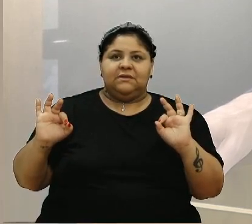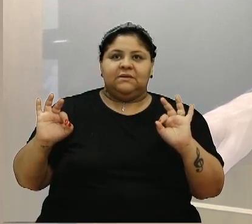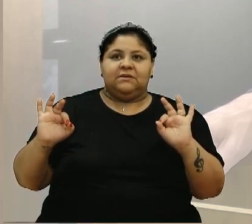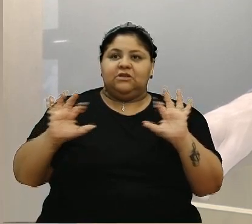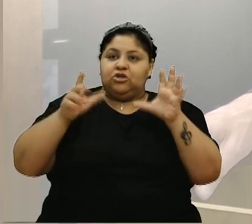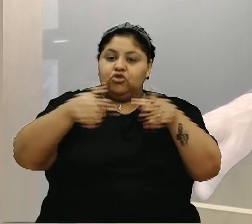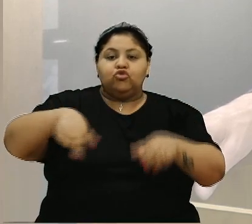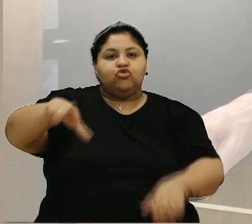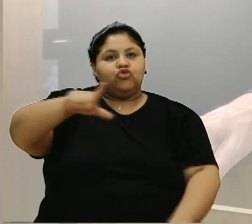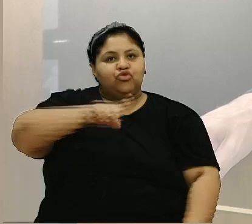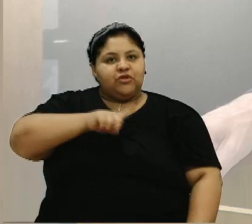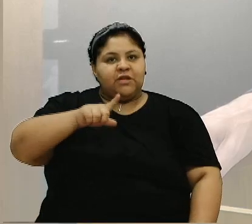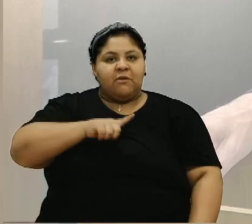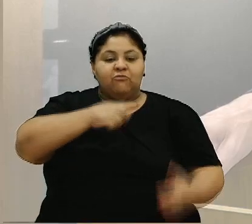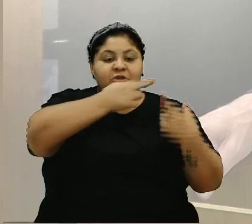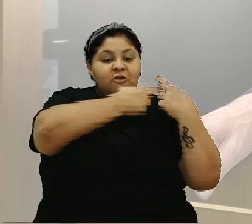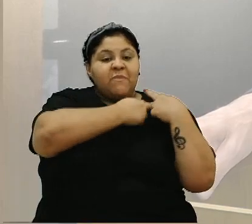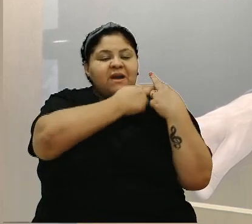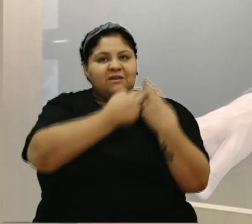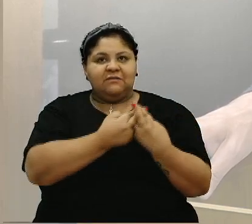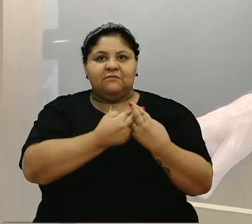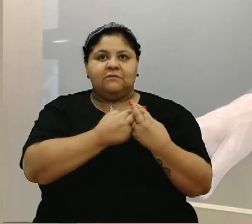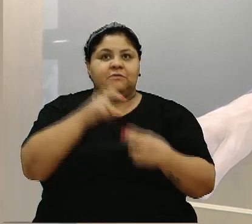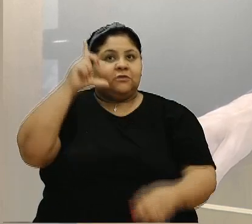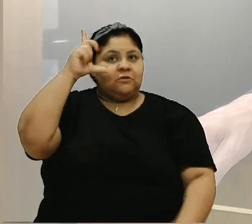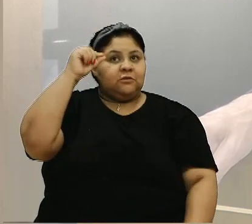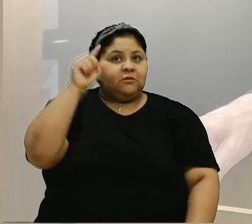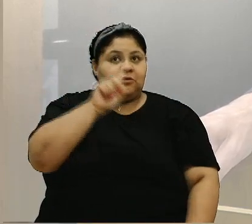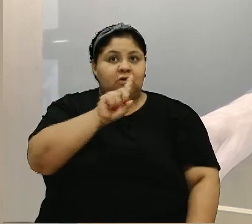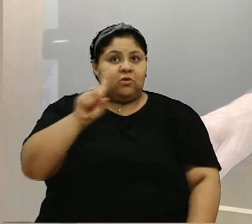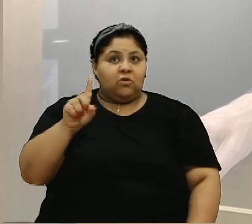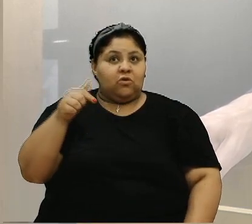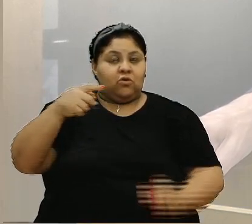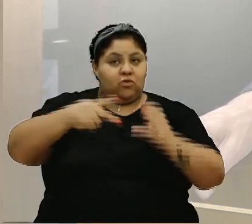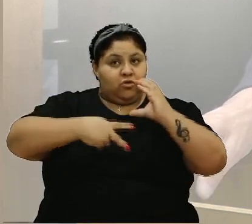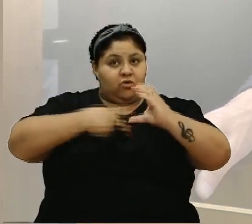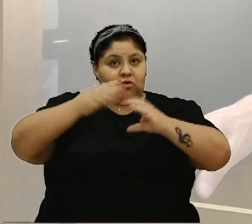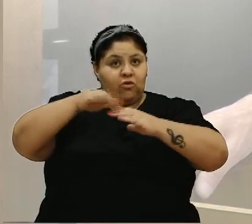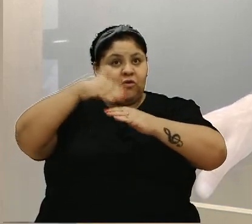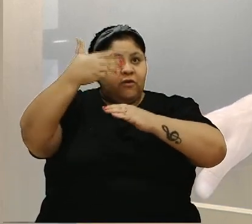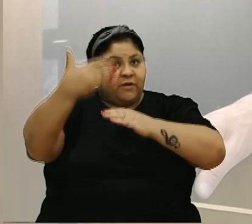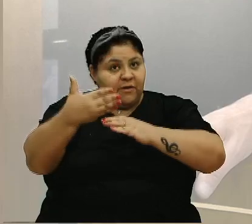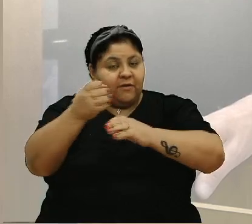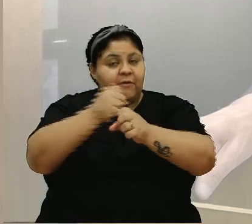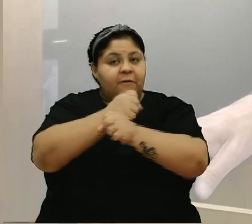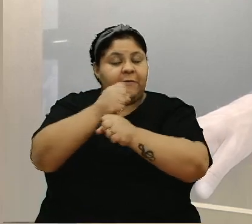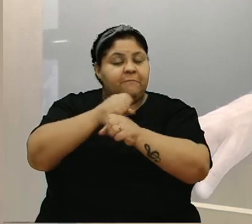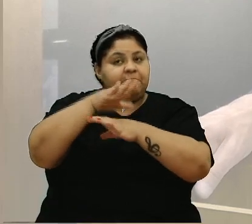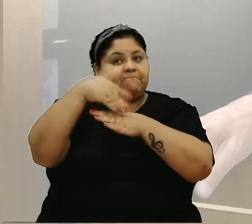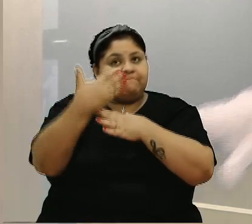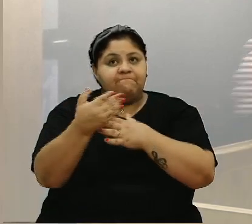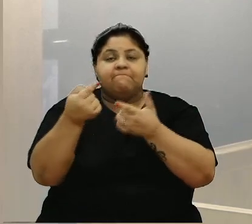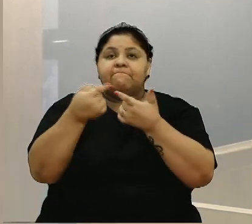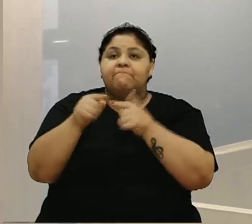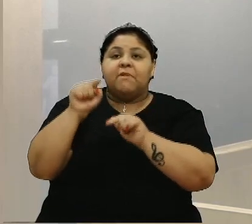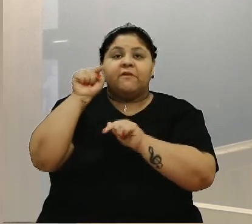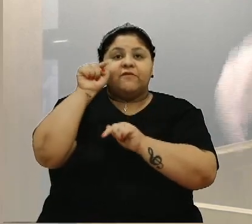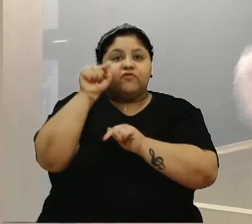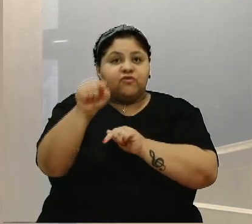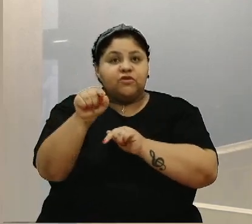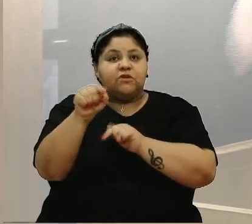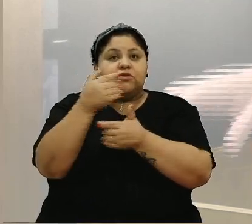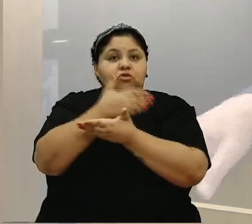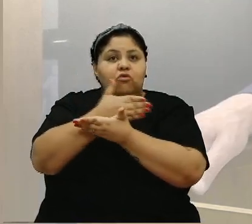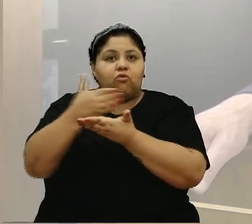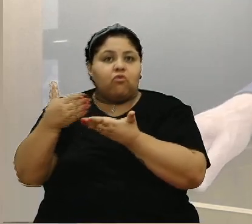Todos aqui temos uma grande responsabilidade. O Schalco não estará mais na Câmara a partir de janeiro do ano que vem, mas vocês que estão assumindo,